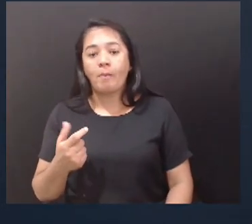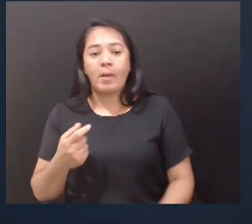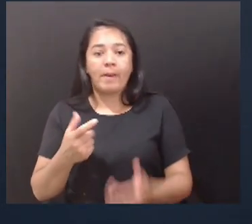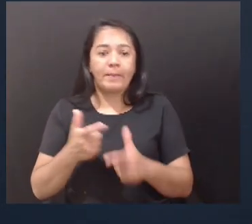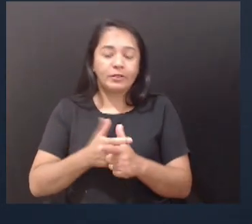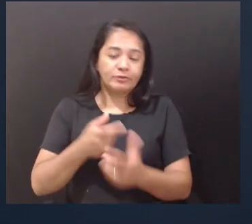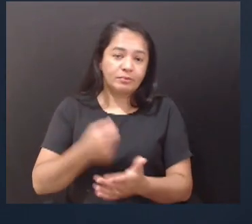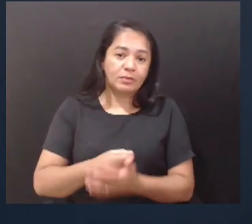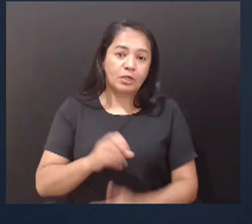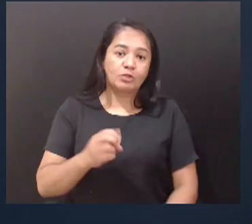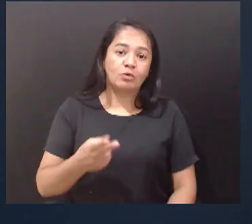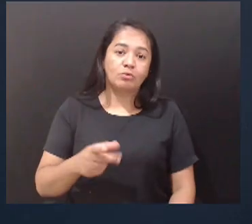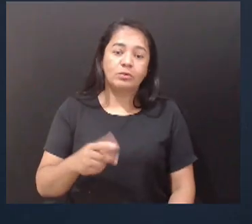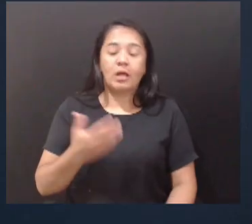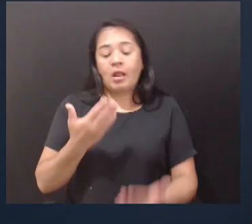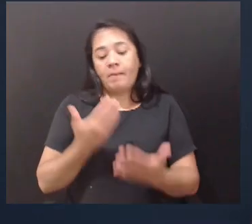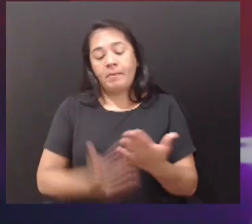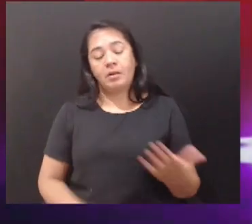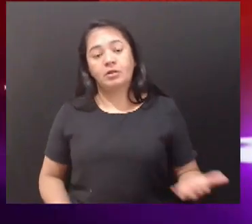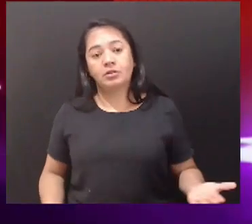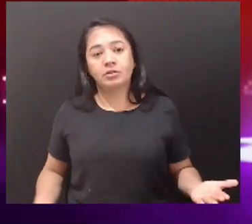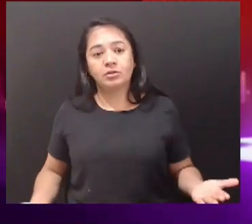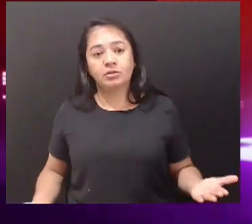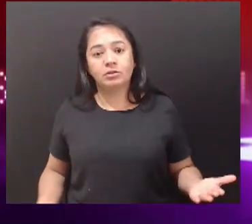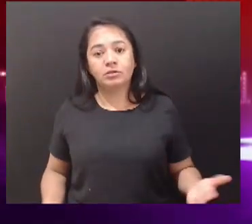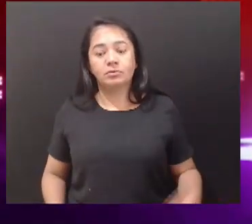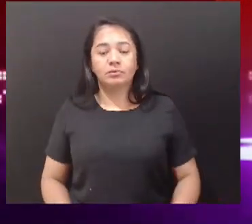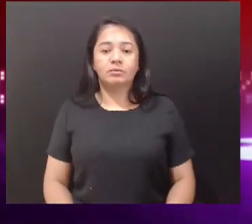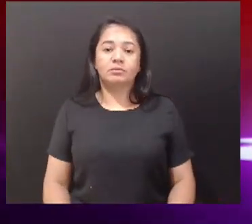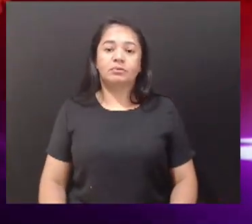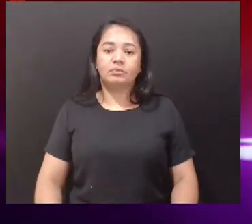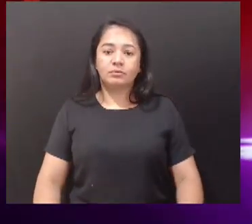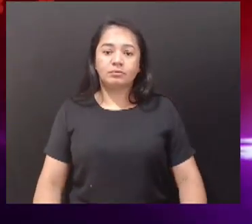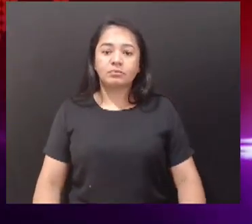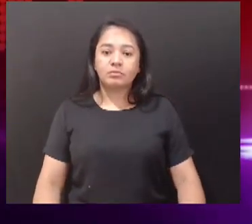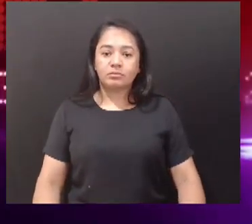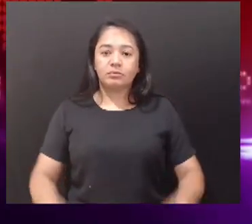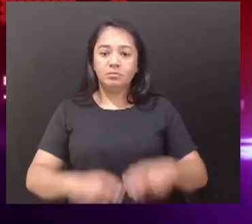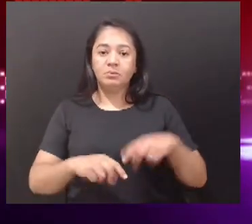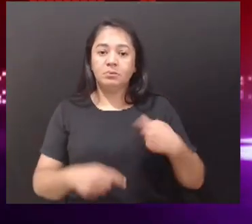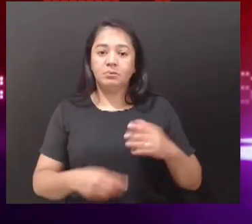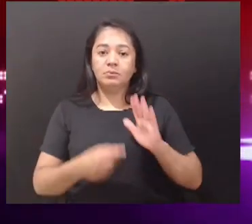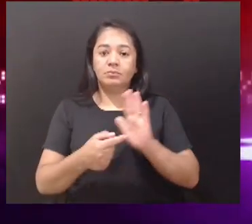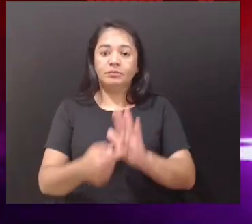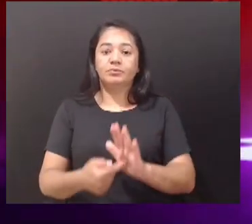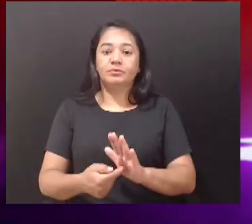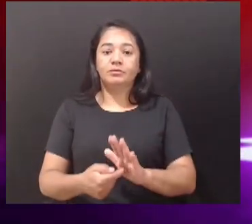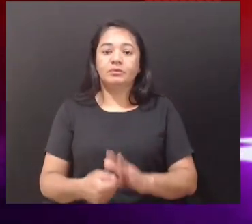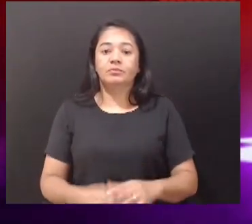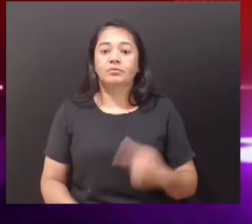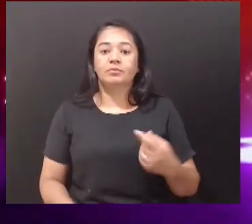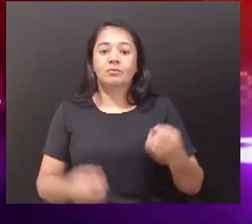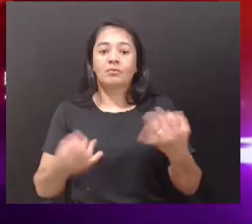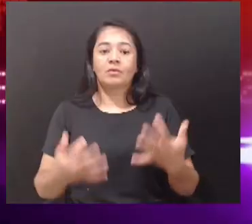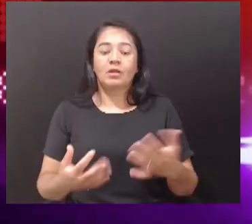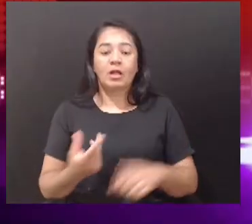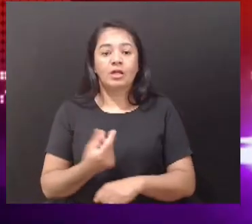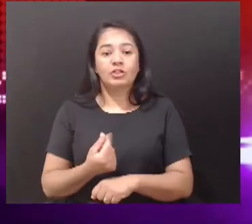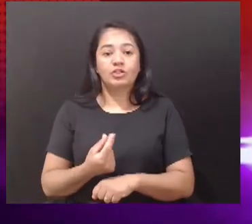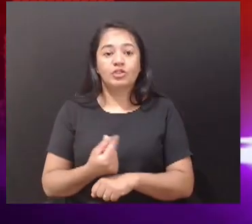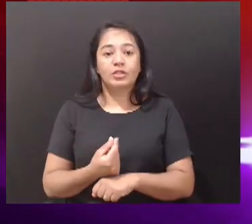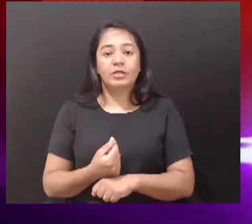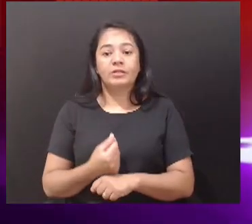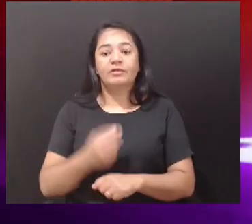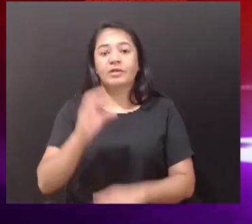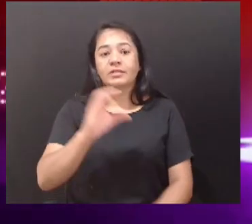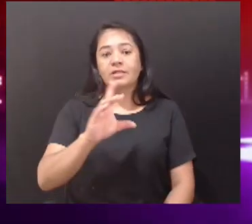perde o poder de compra dela. Aí por isso que a gente indica mais a renda fixa. Aí quando a gente fala de renda fixa, a gente fala de CDBs, que são,